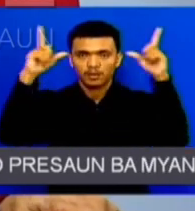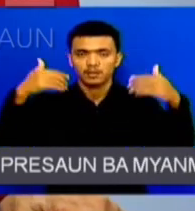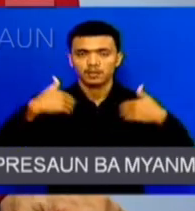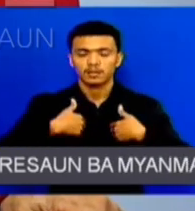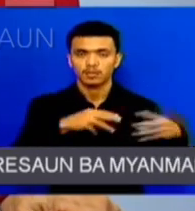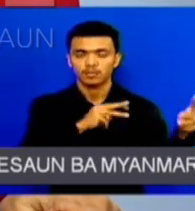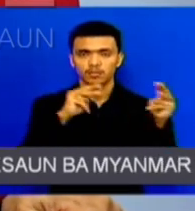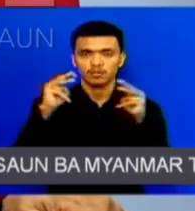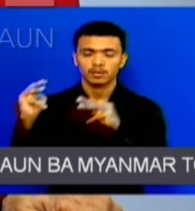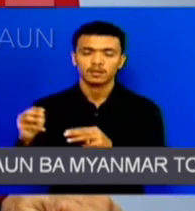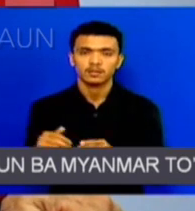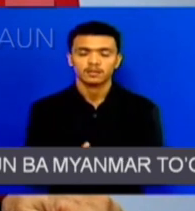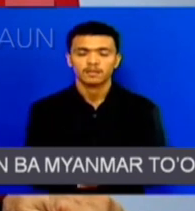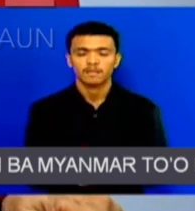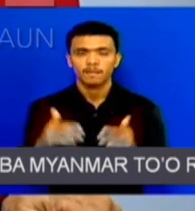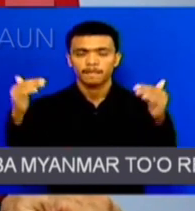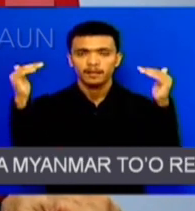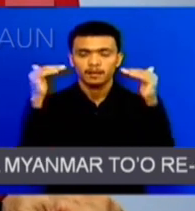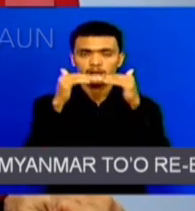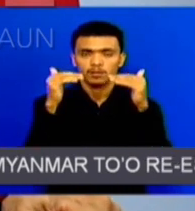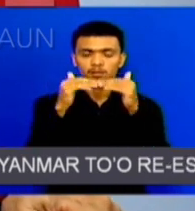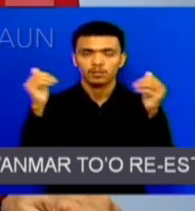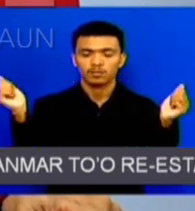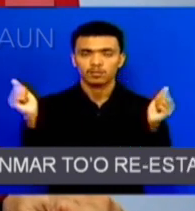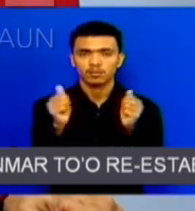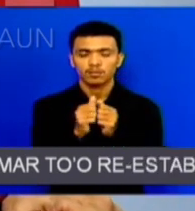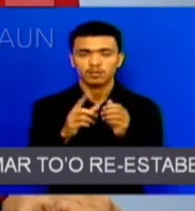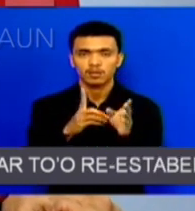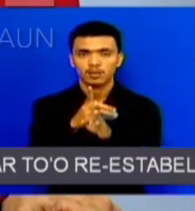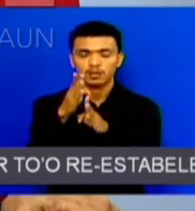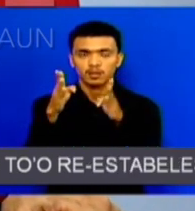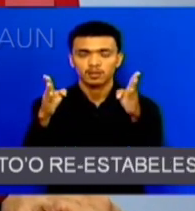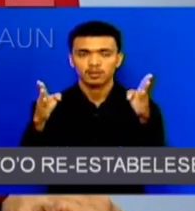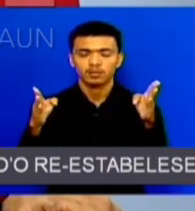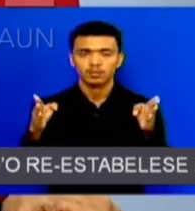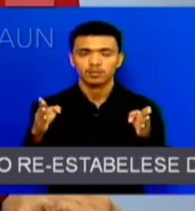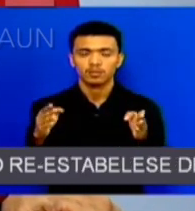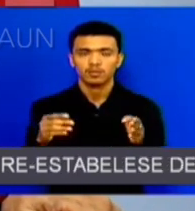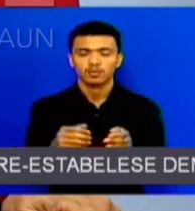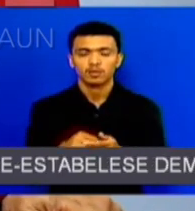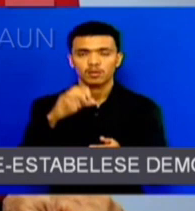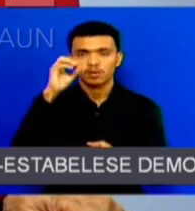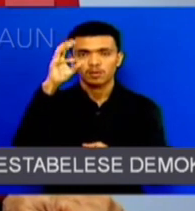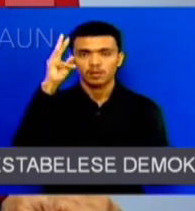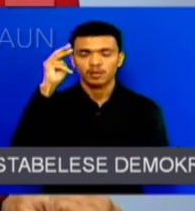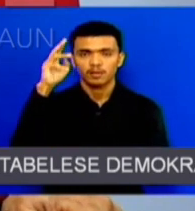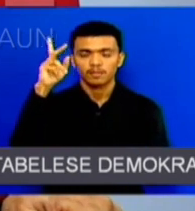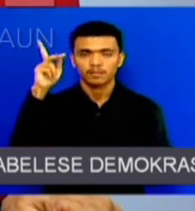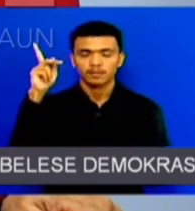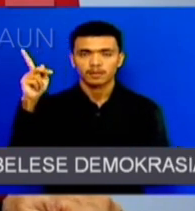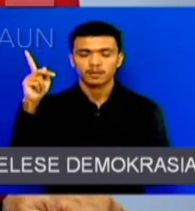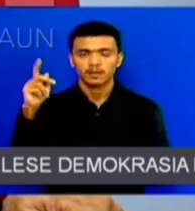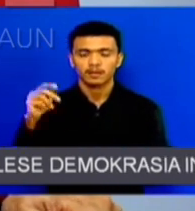Nós aproveitamos os encontros com a diretora-geral da Organização Mundial de